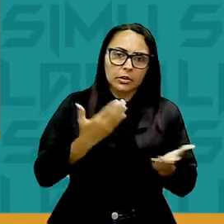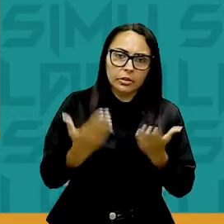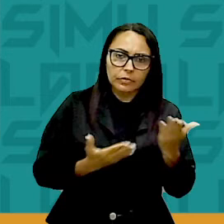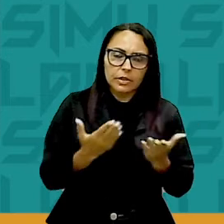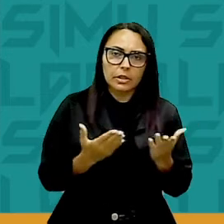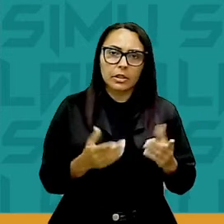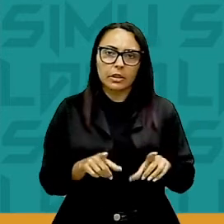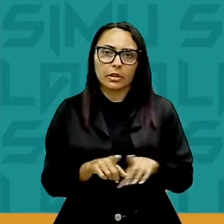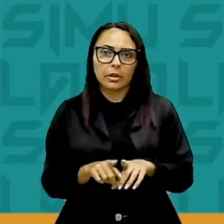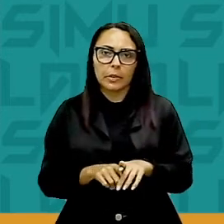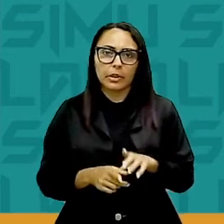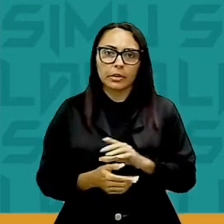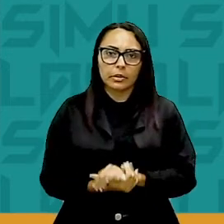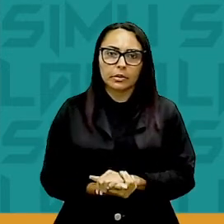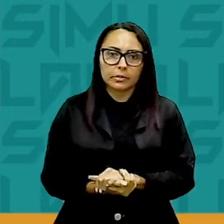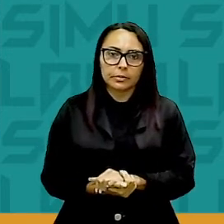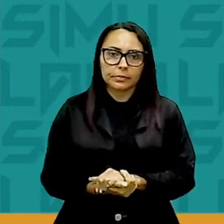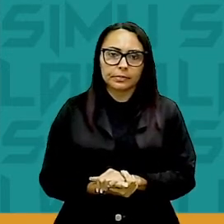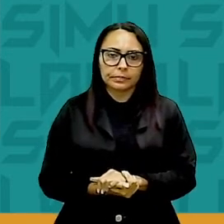sendo,